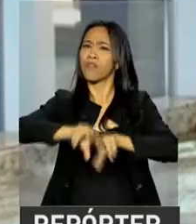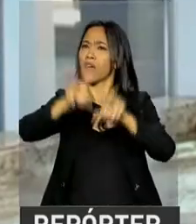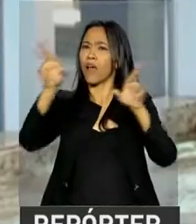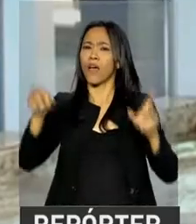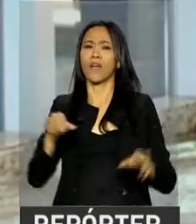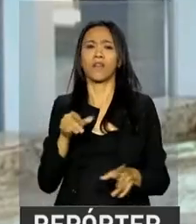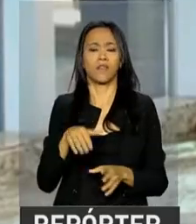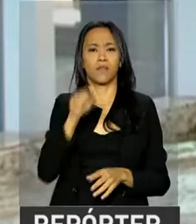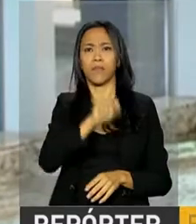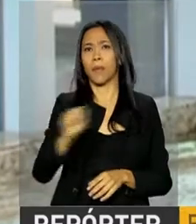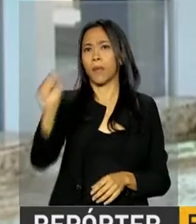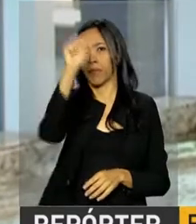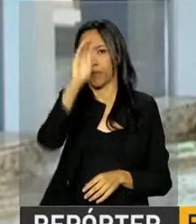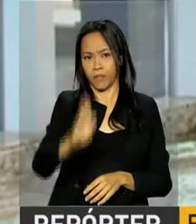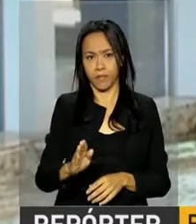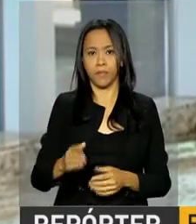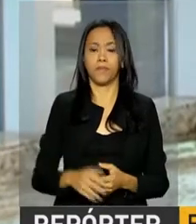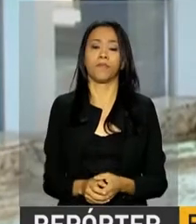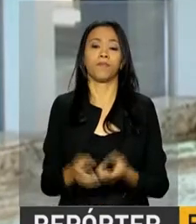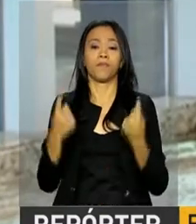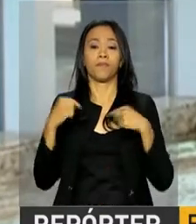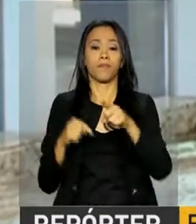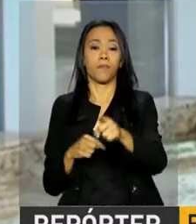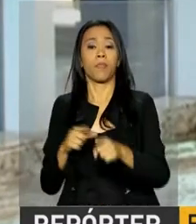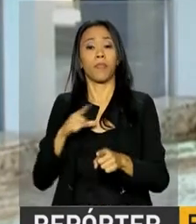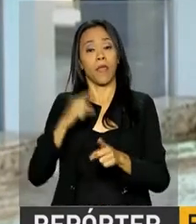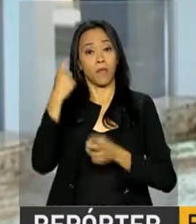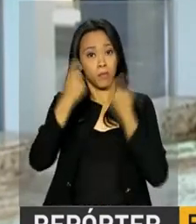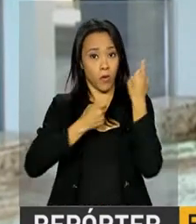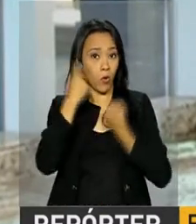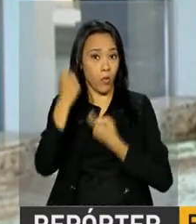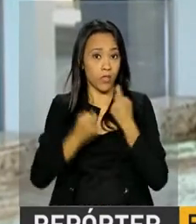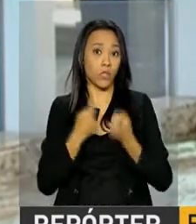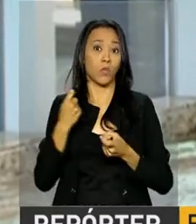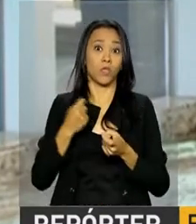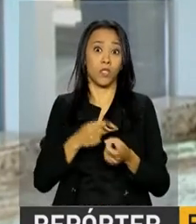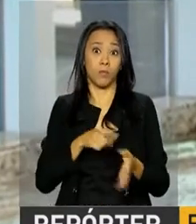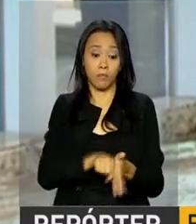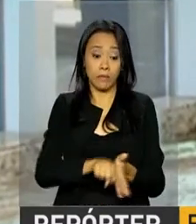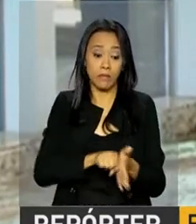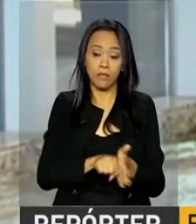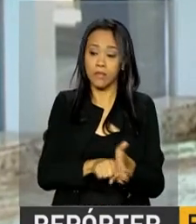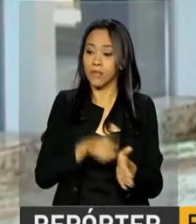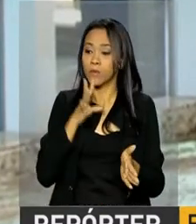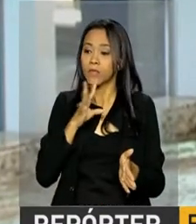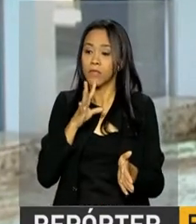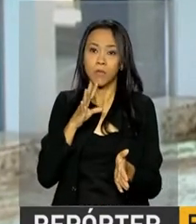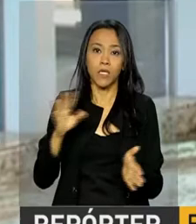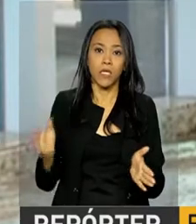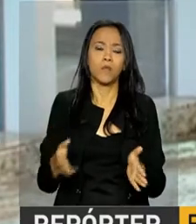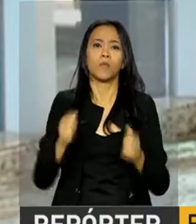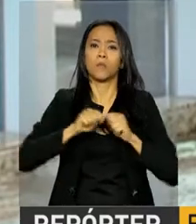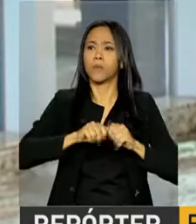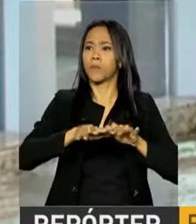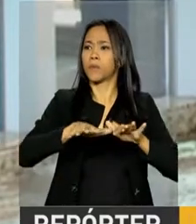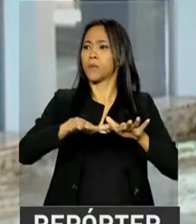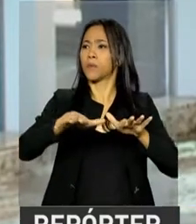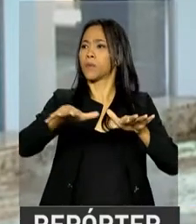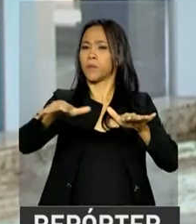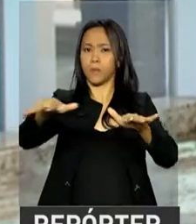Nós temos a preocupação de gerar o conhecimento e também de translacionar